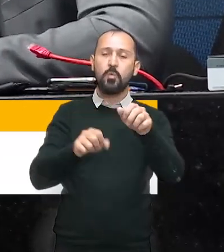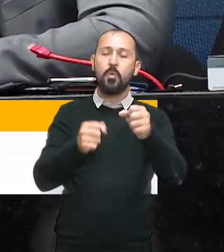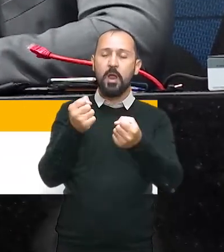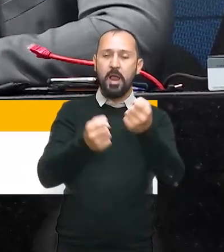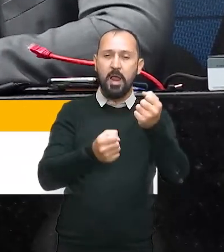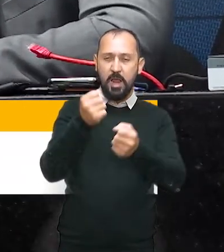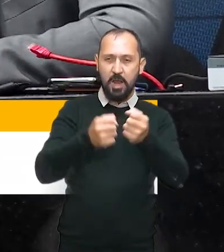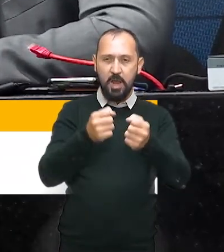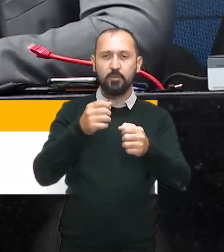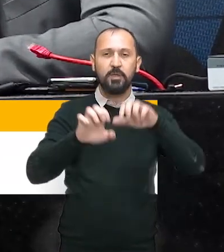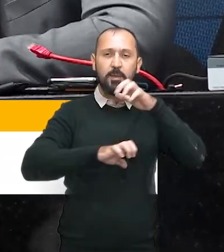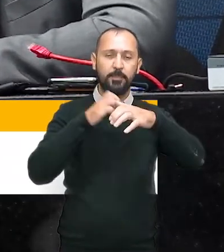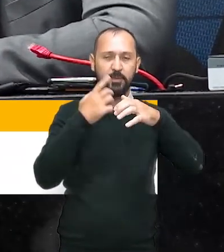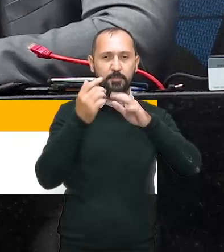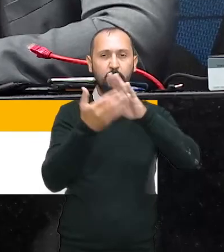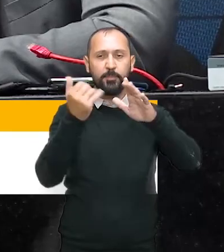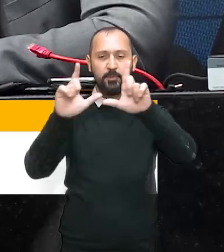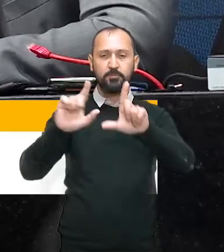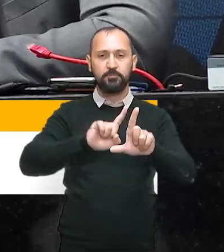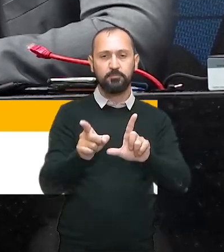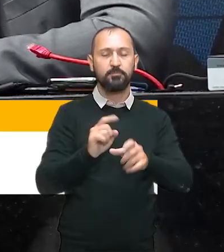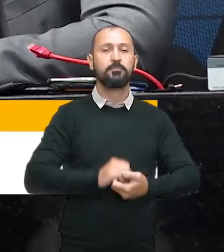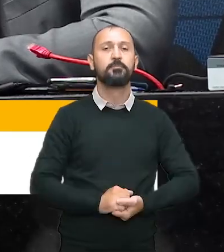na retirada dos medidores E aí